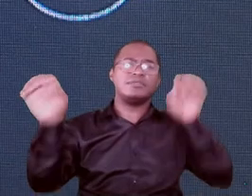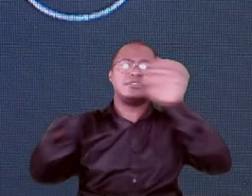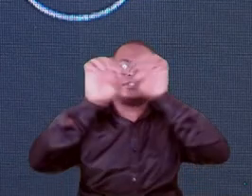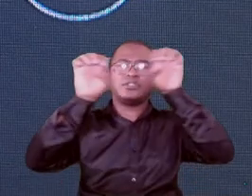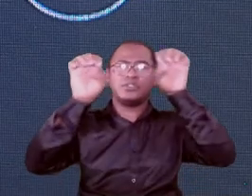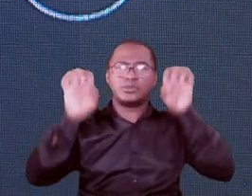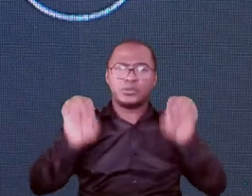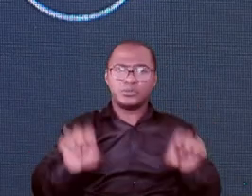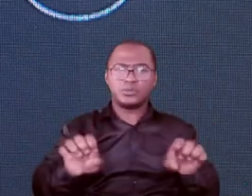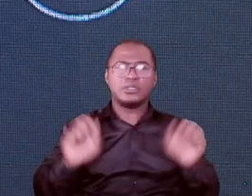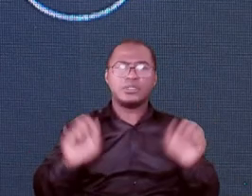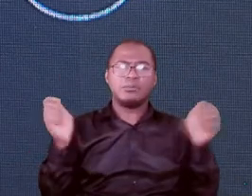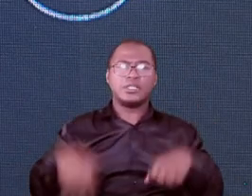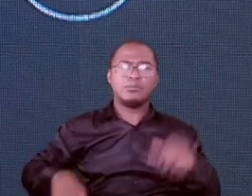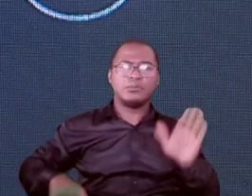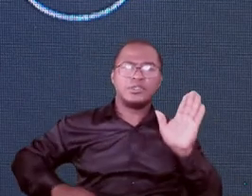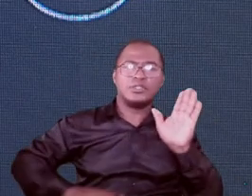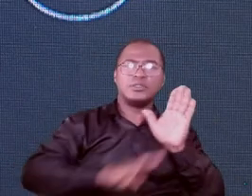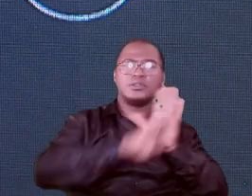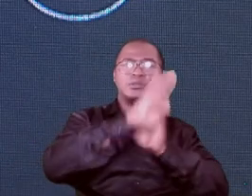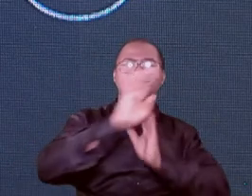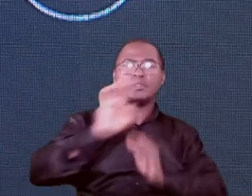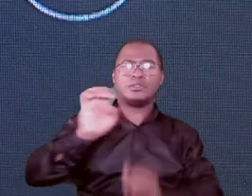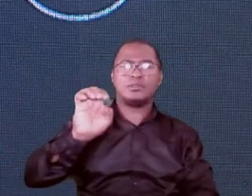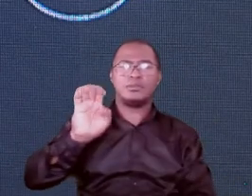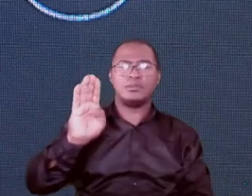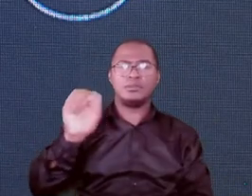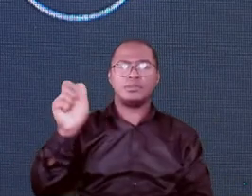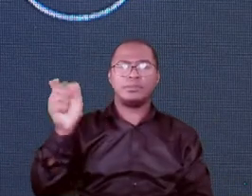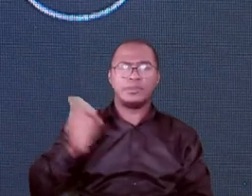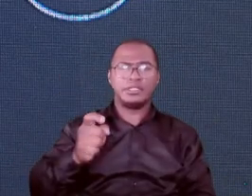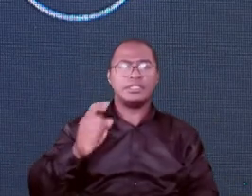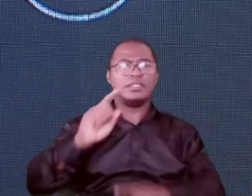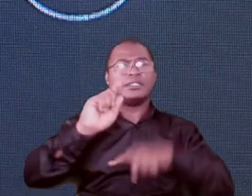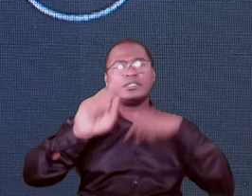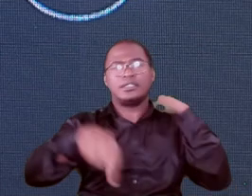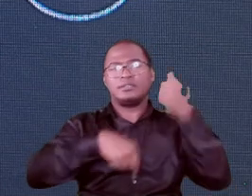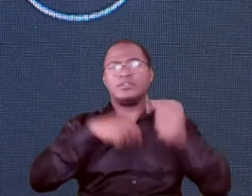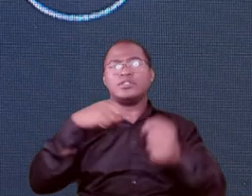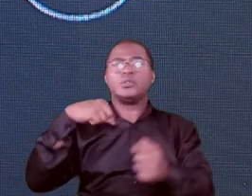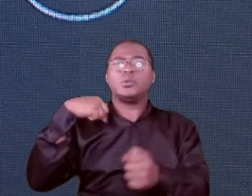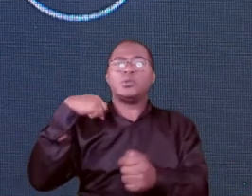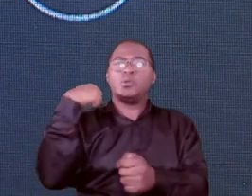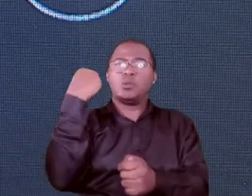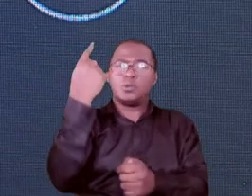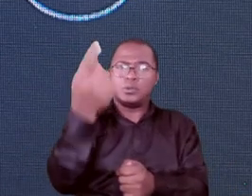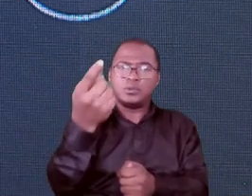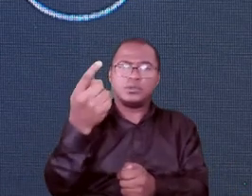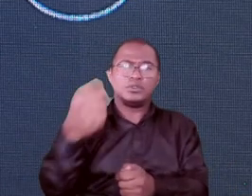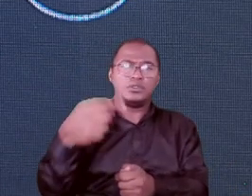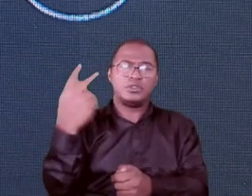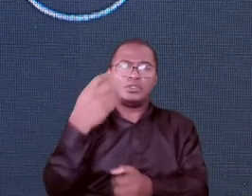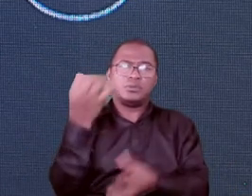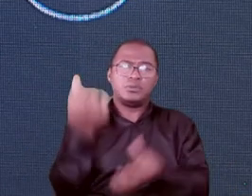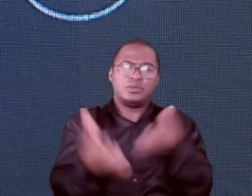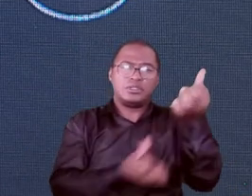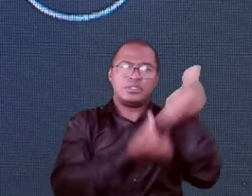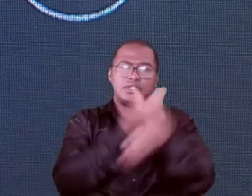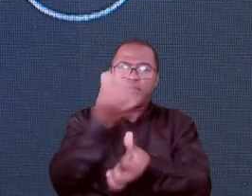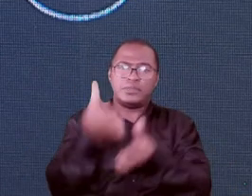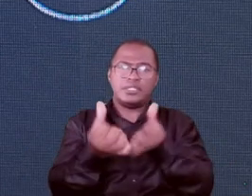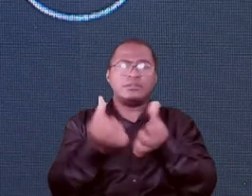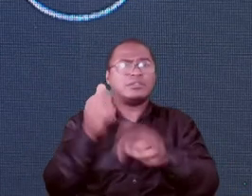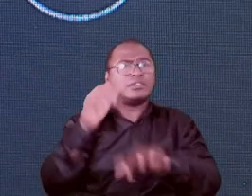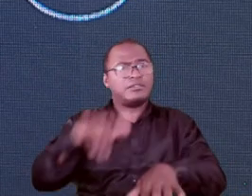é quem sabe aí no segundo semestre a gente conversa começa a conversar mais e mais a gente tá super focado